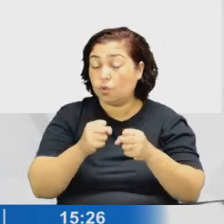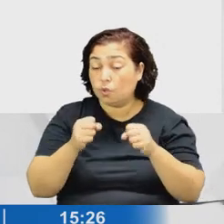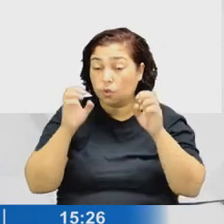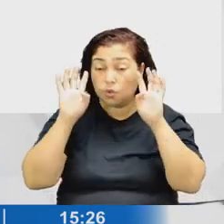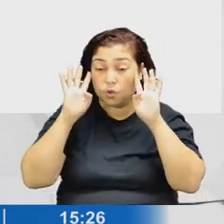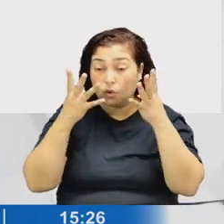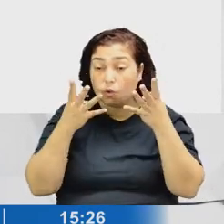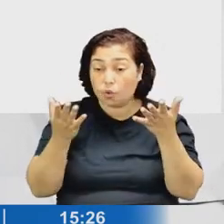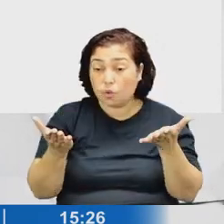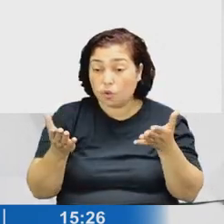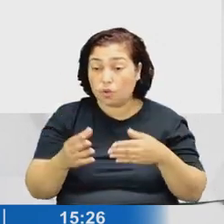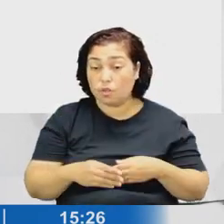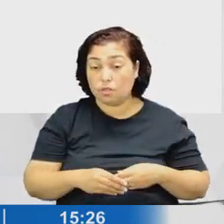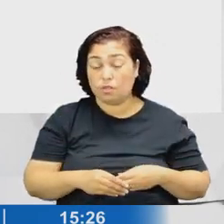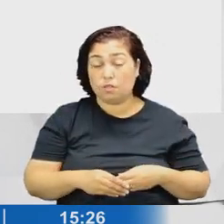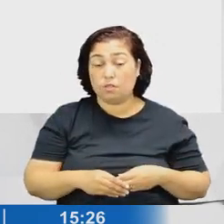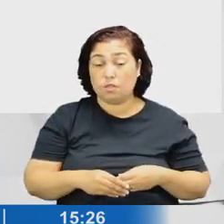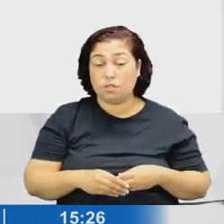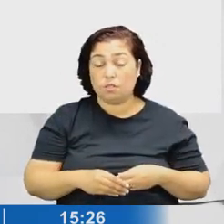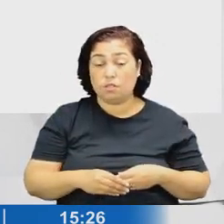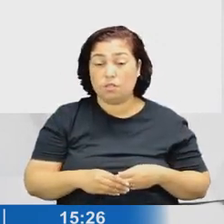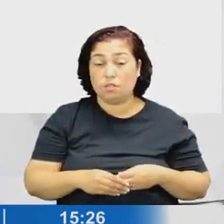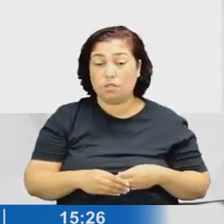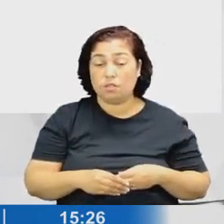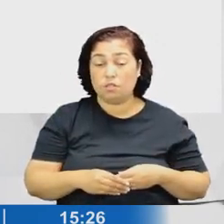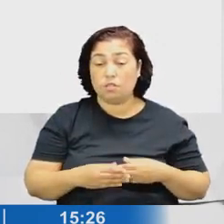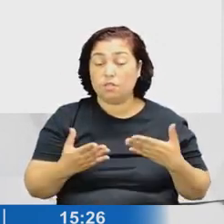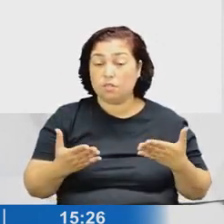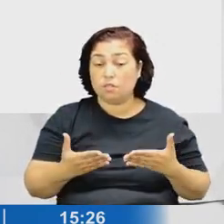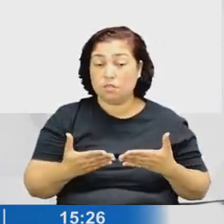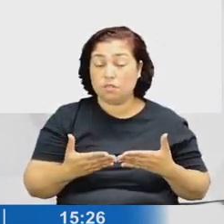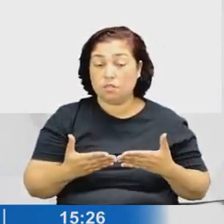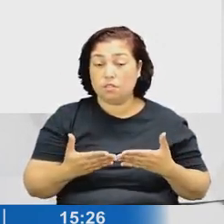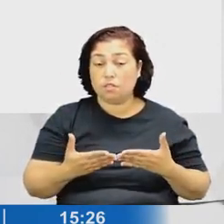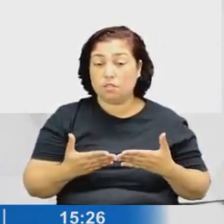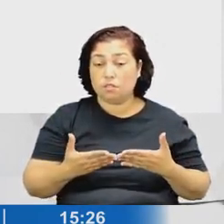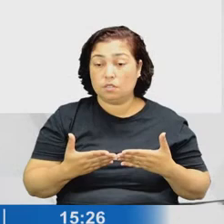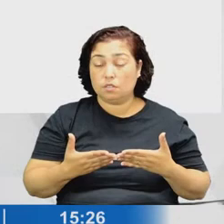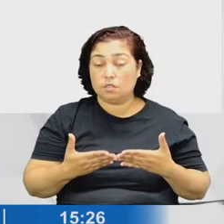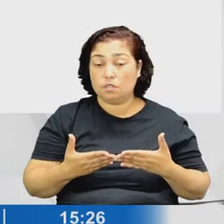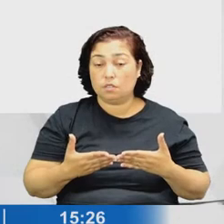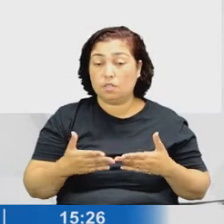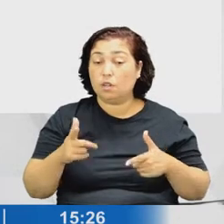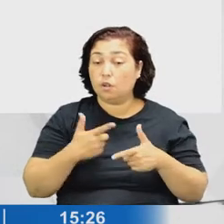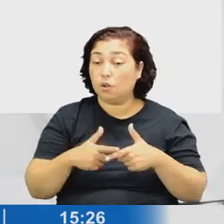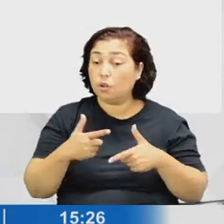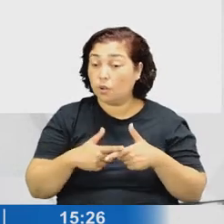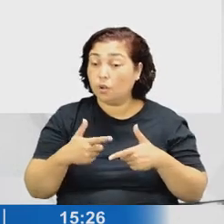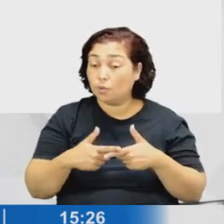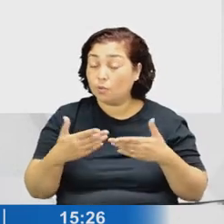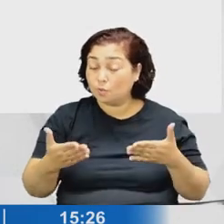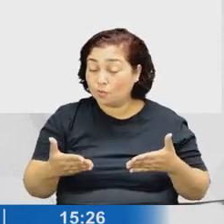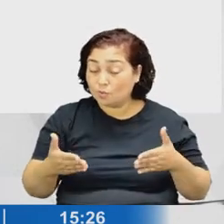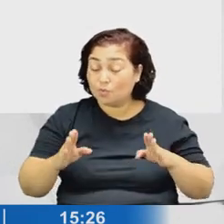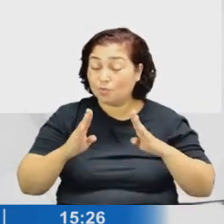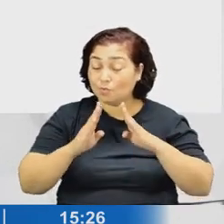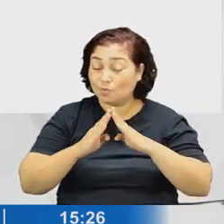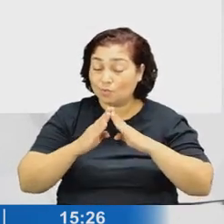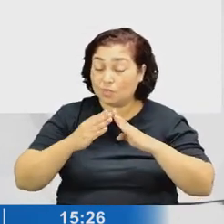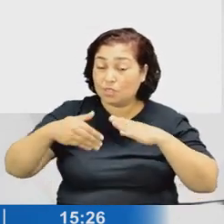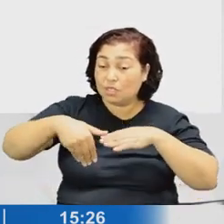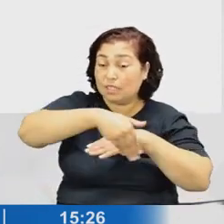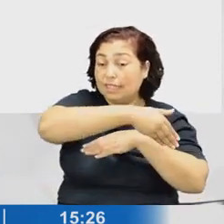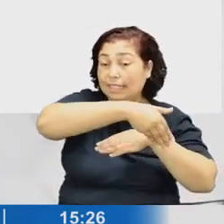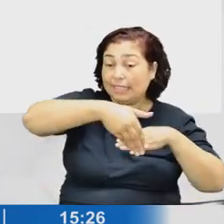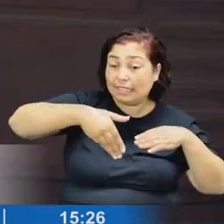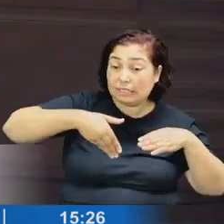tipo assim tapa de luva não quero saber de Lula e bolsonaro olha o meu problema é o meu Córrego aqui esse aqui tá dando doença